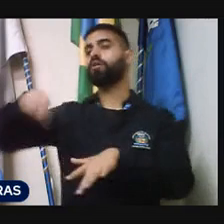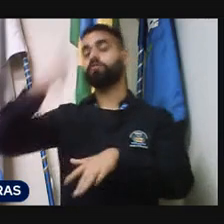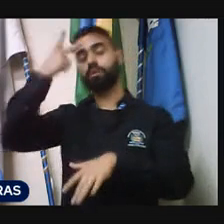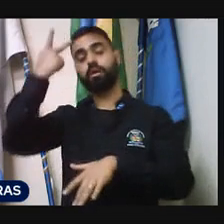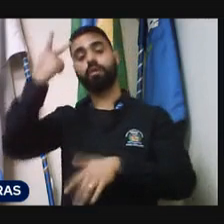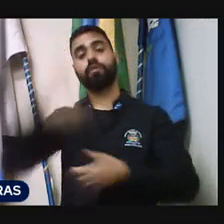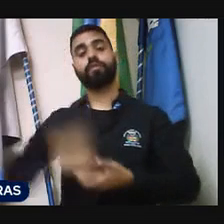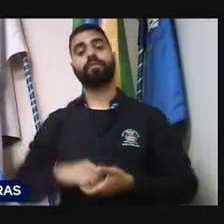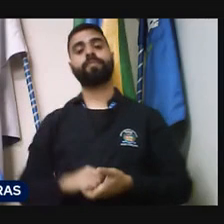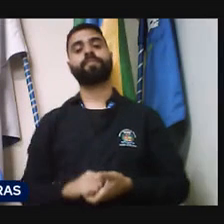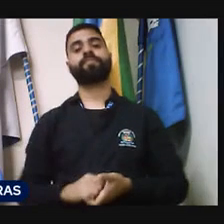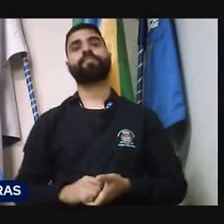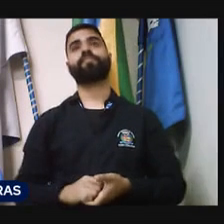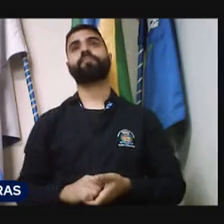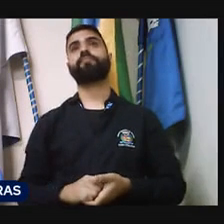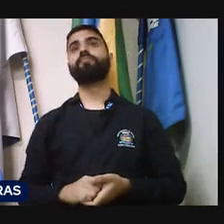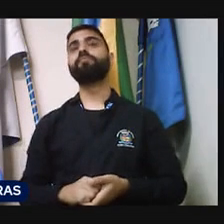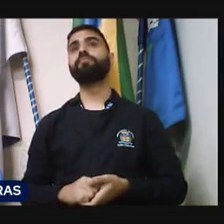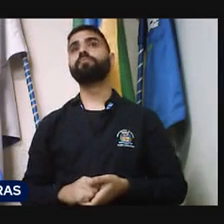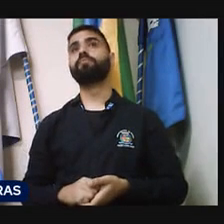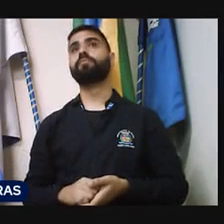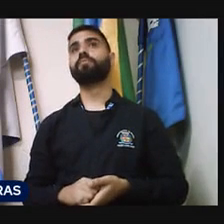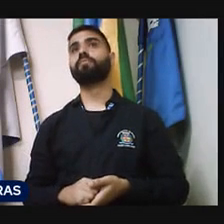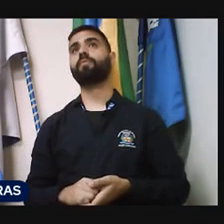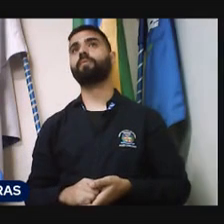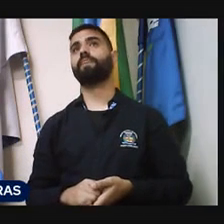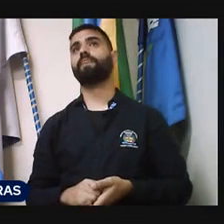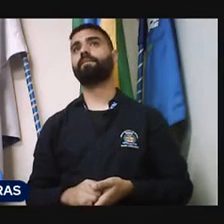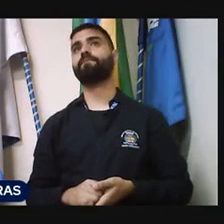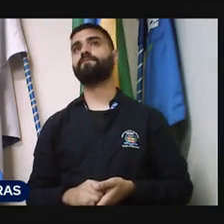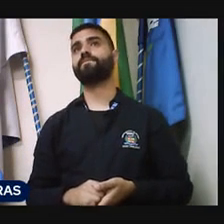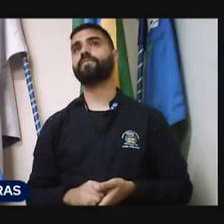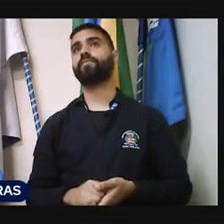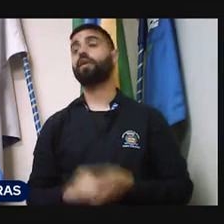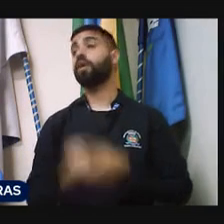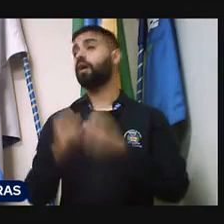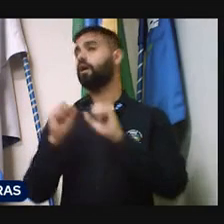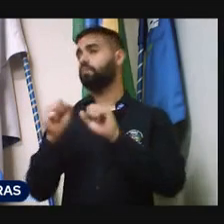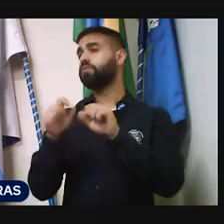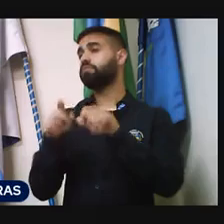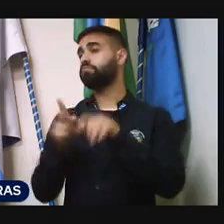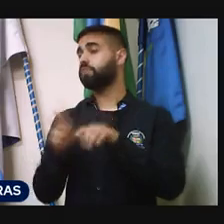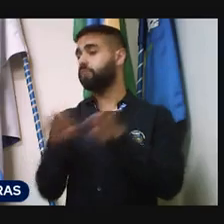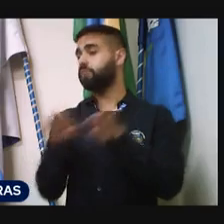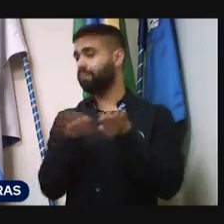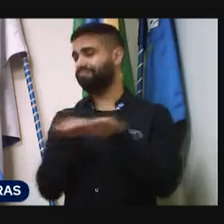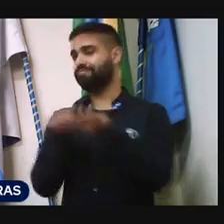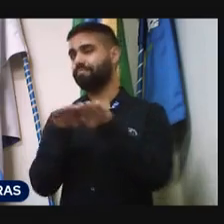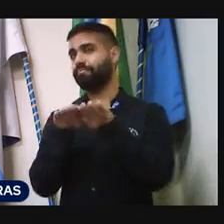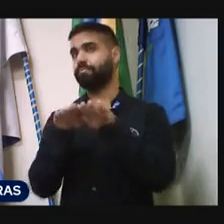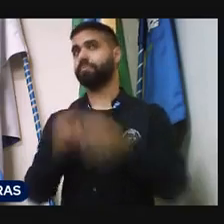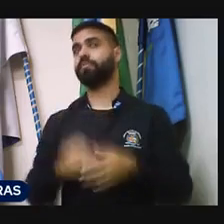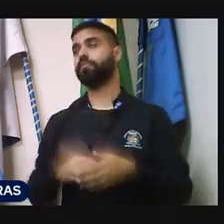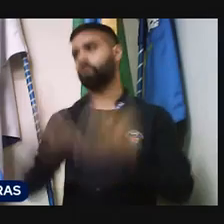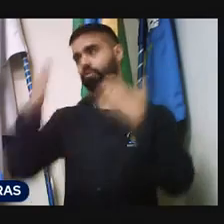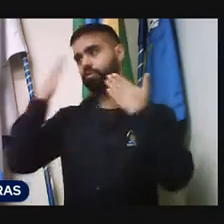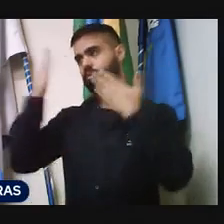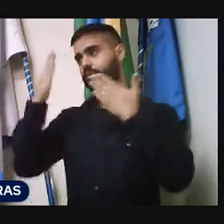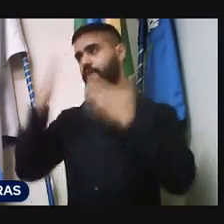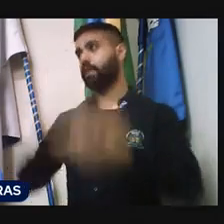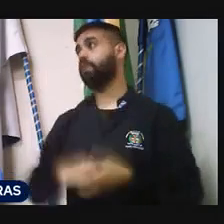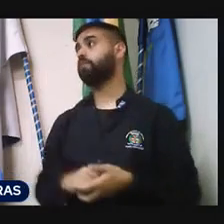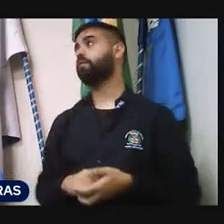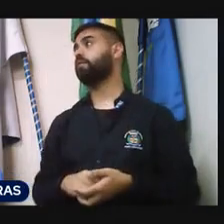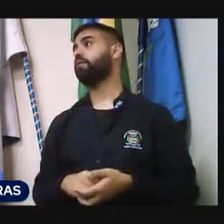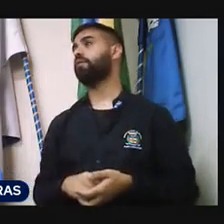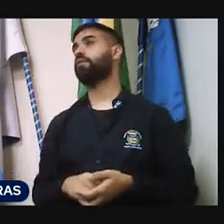e que possamos Tá certo de minha força né Muito obrigado senhor